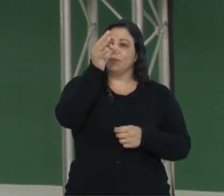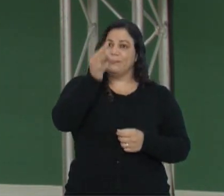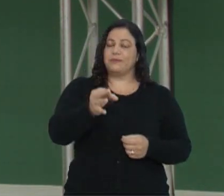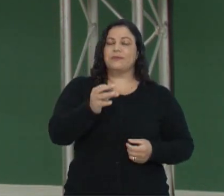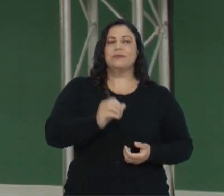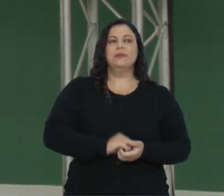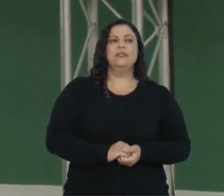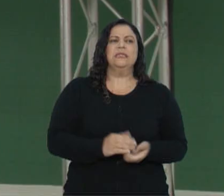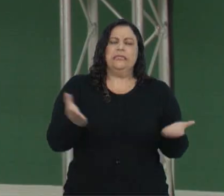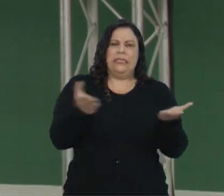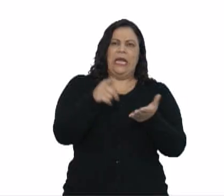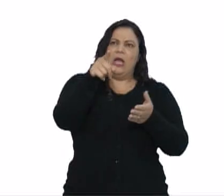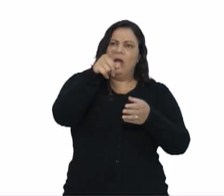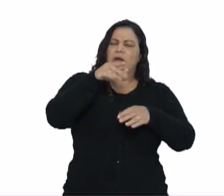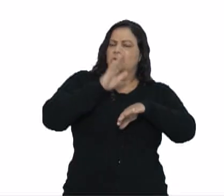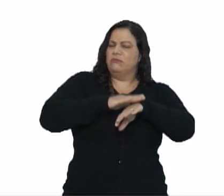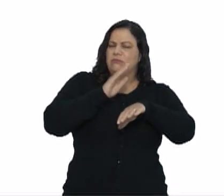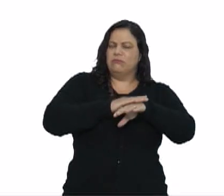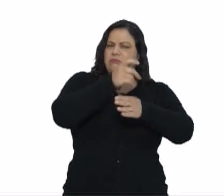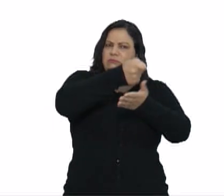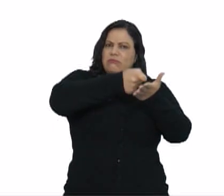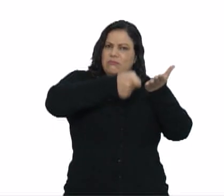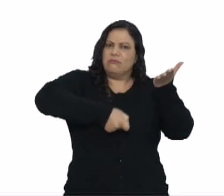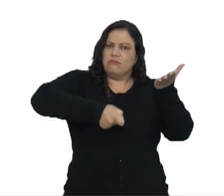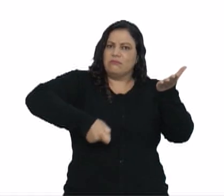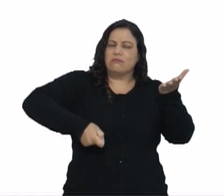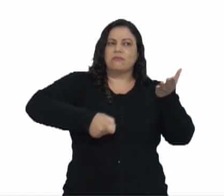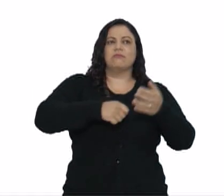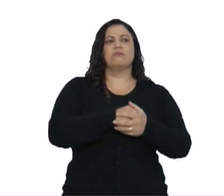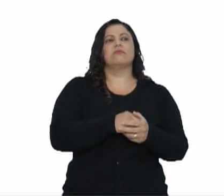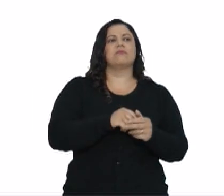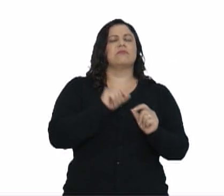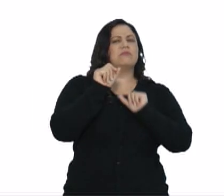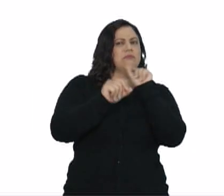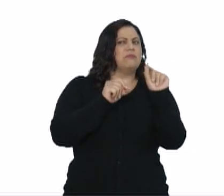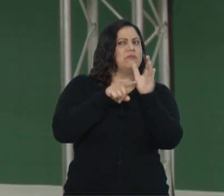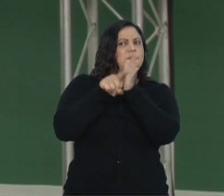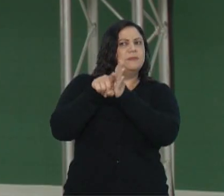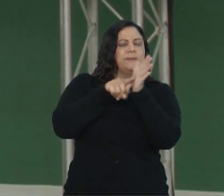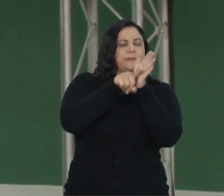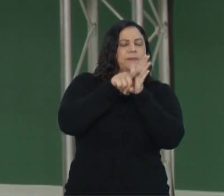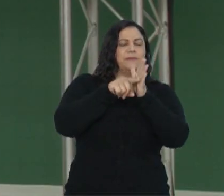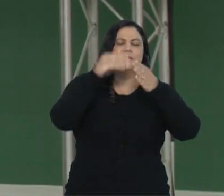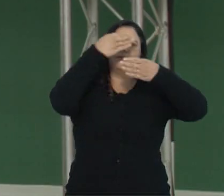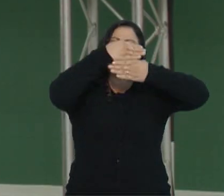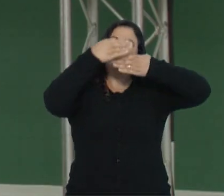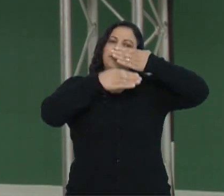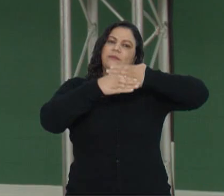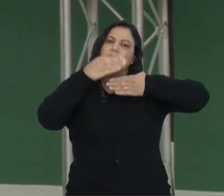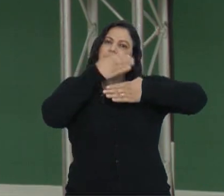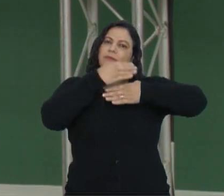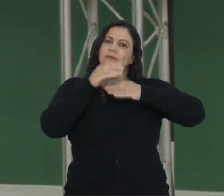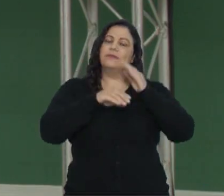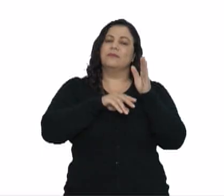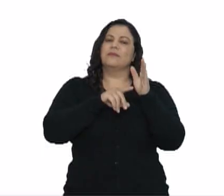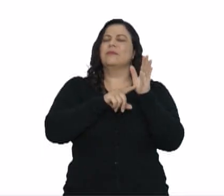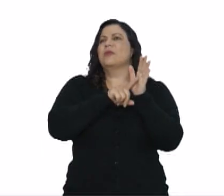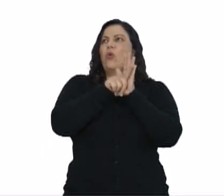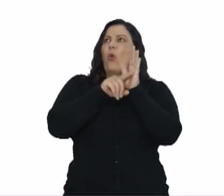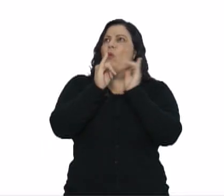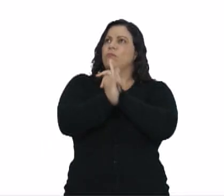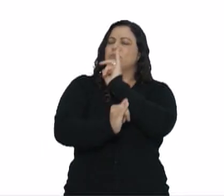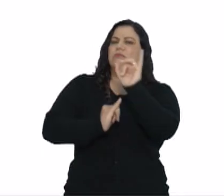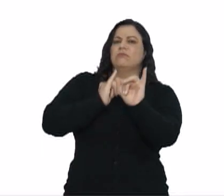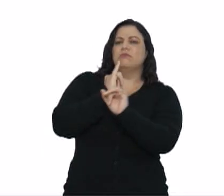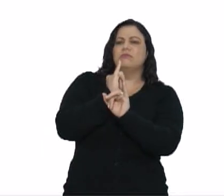vai escrever. Vamos escrever. E eu quero que você... Pode até pesquisar nos slides antes, pode pesquisar na internet. Escreva um texto